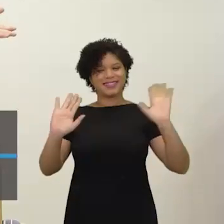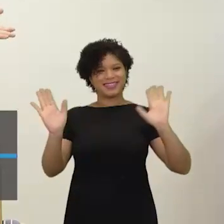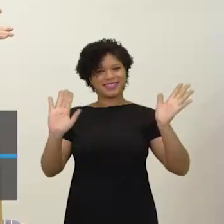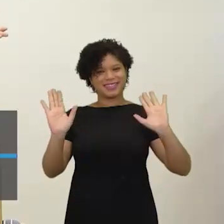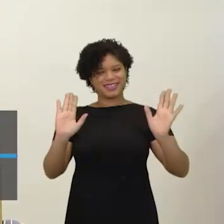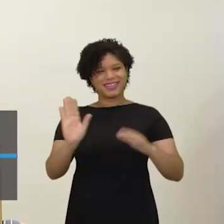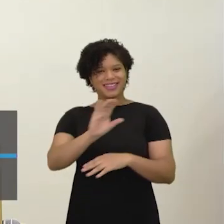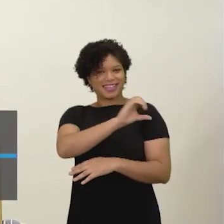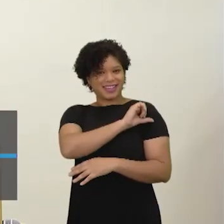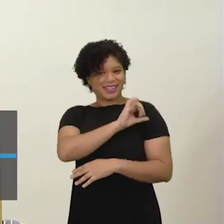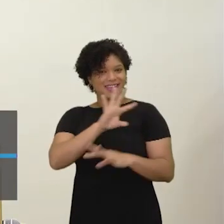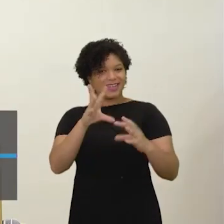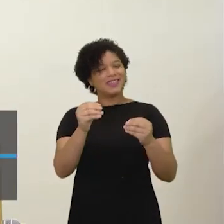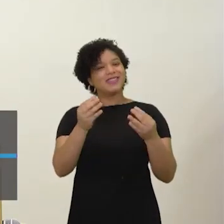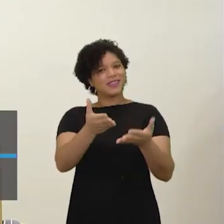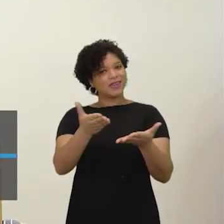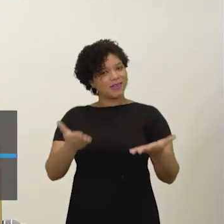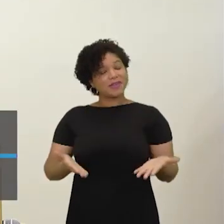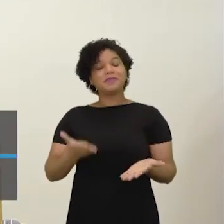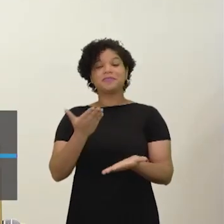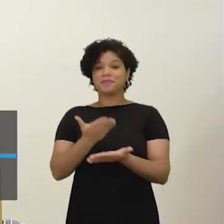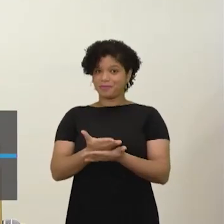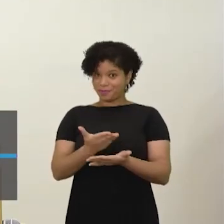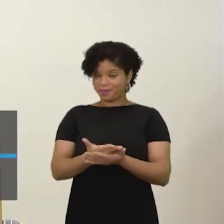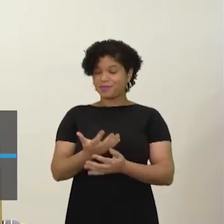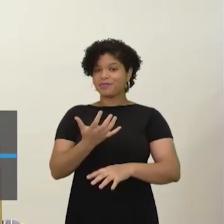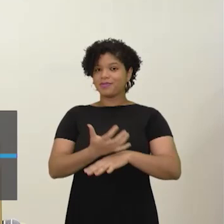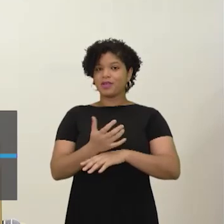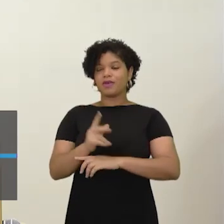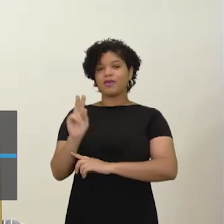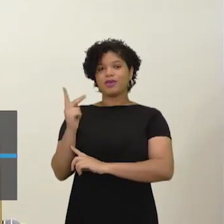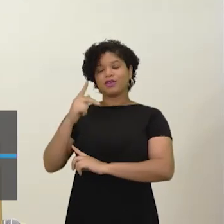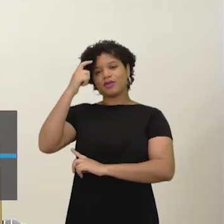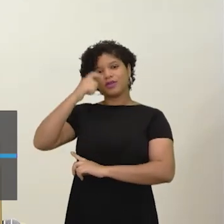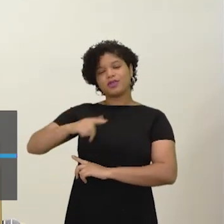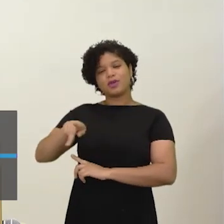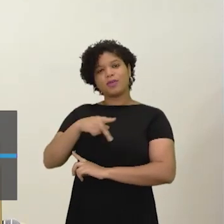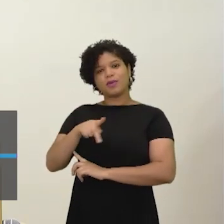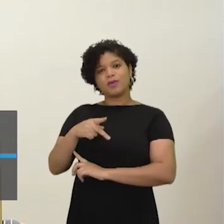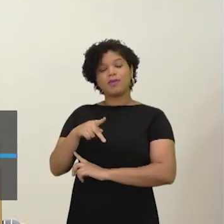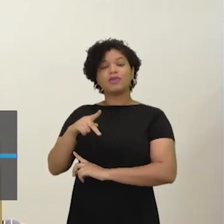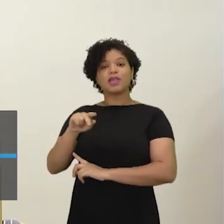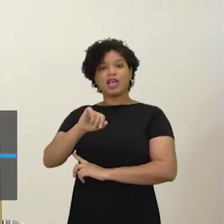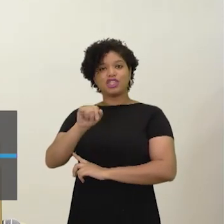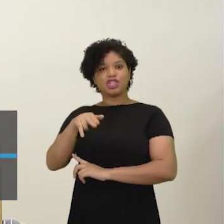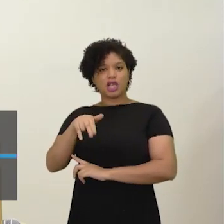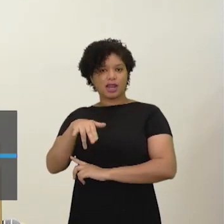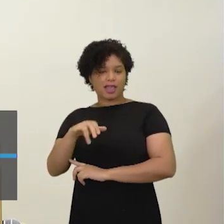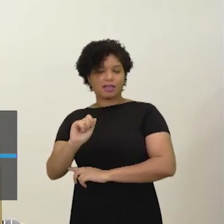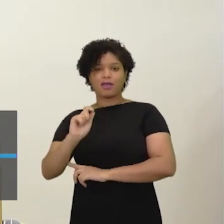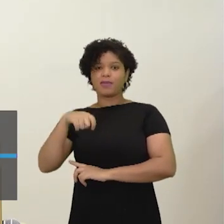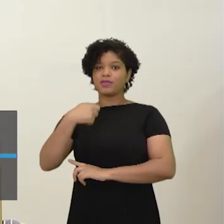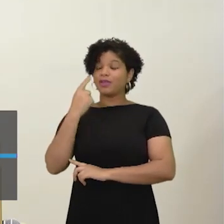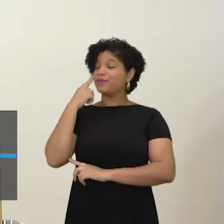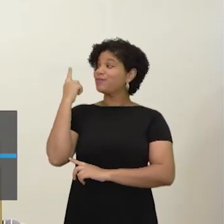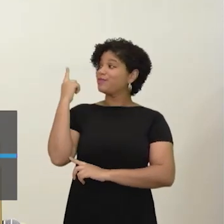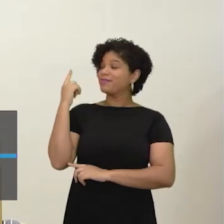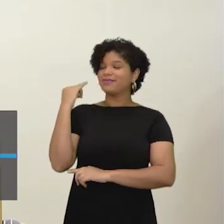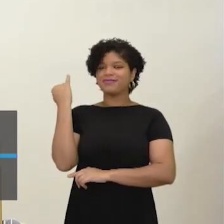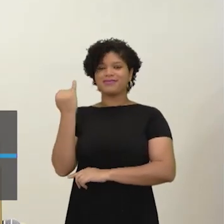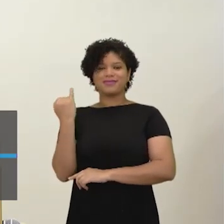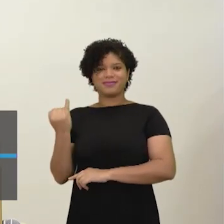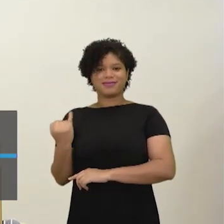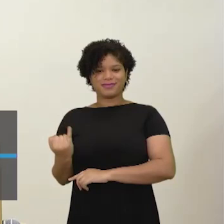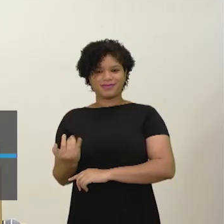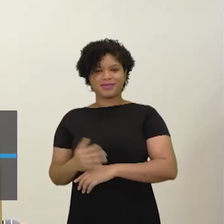Olá, nono ano, sejam bem-vindos a mais essa aula de História. Eu sou a professora Janaína Jardim, esse é o meu sinal e